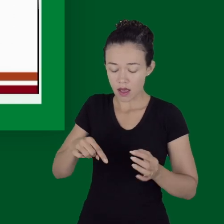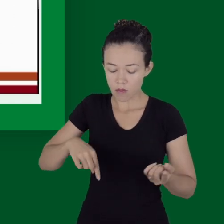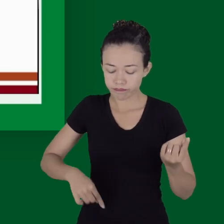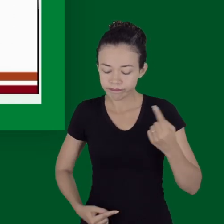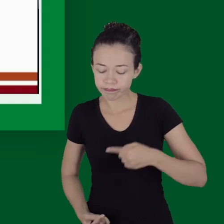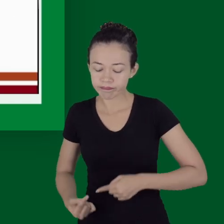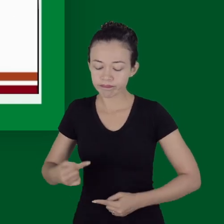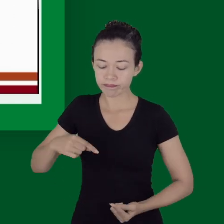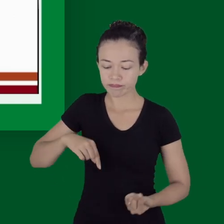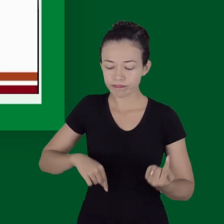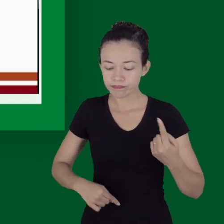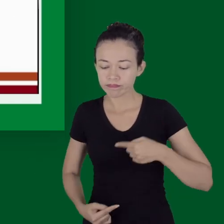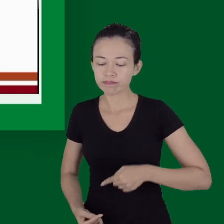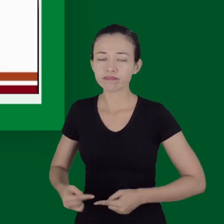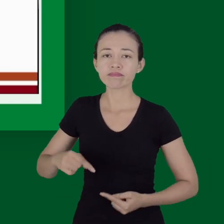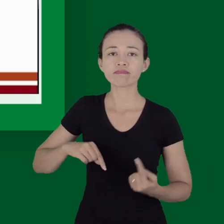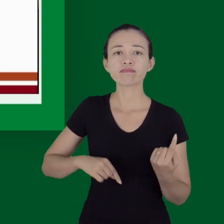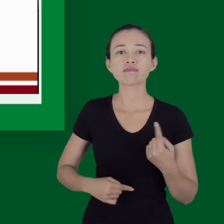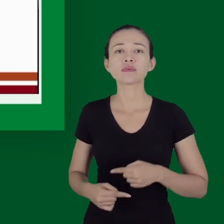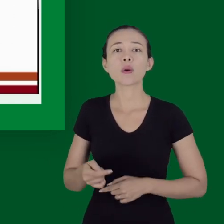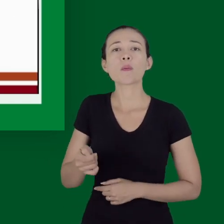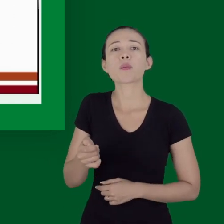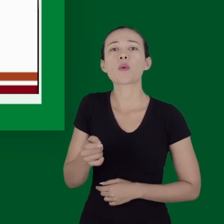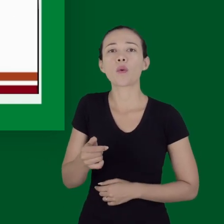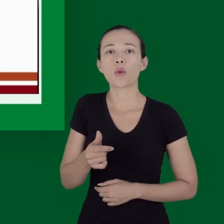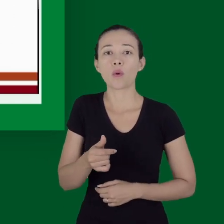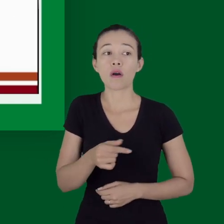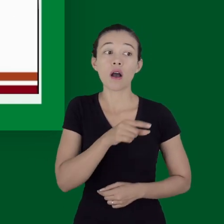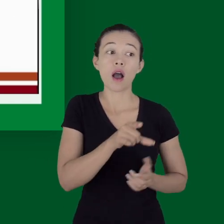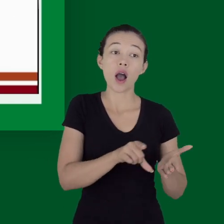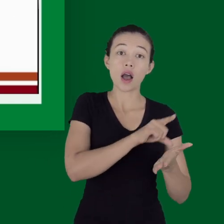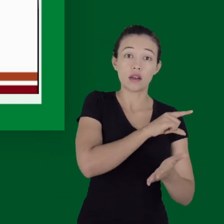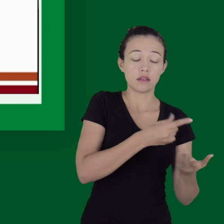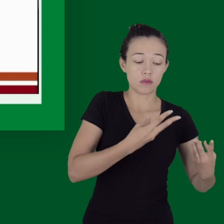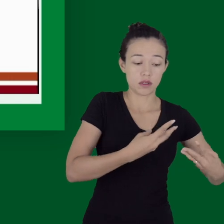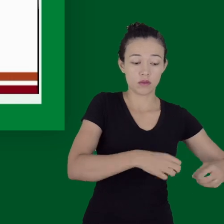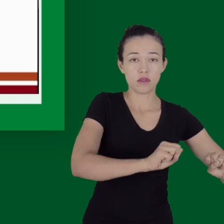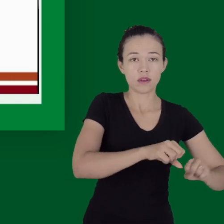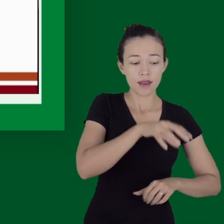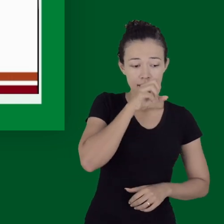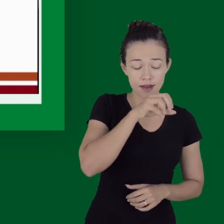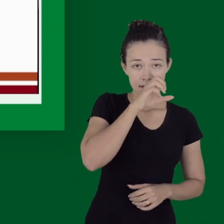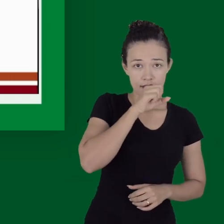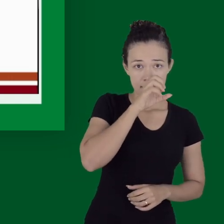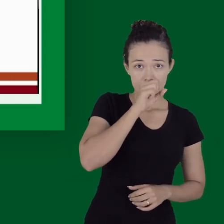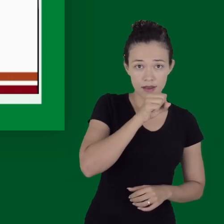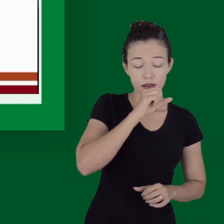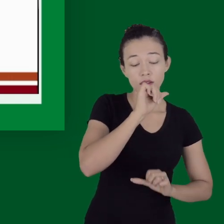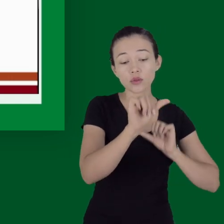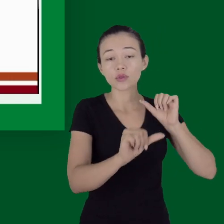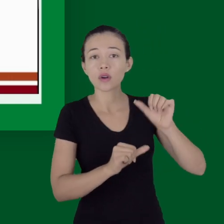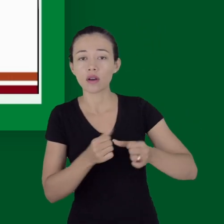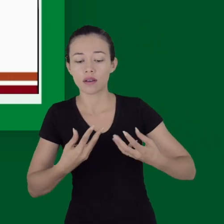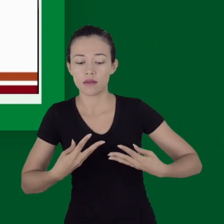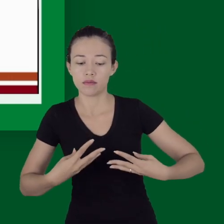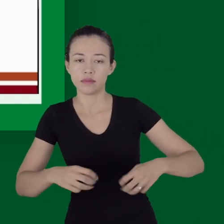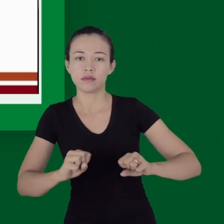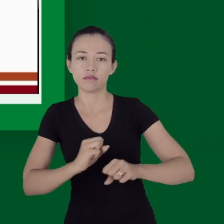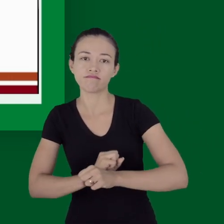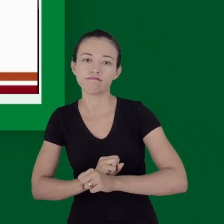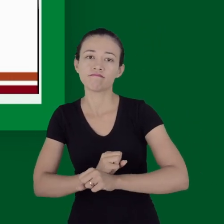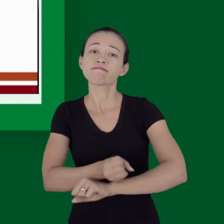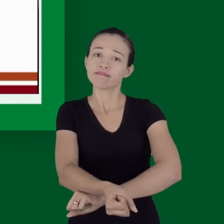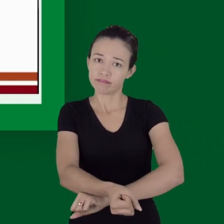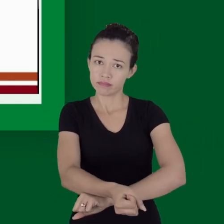adequada eh normalmente causado por a hipoperfusão da células teciduais e passa a de um